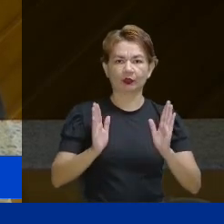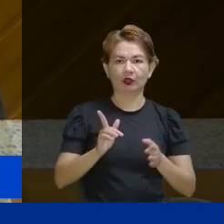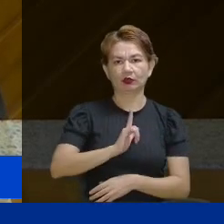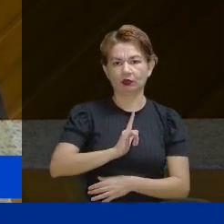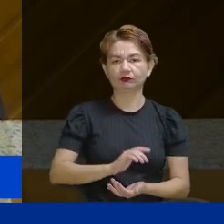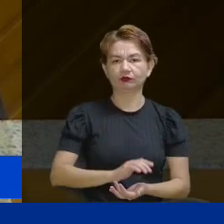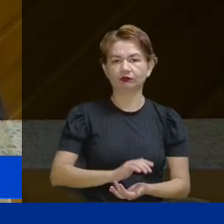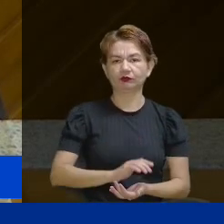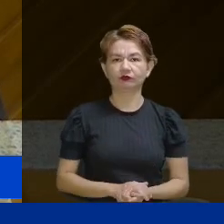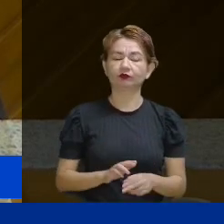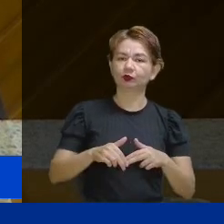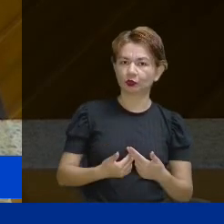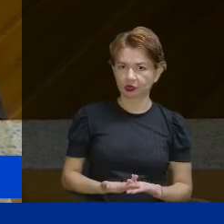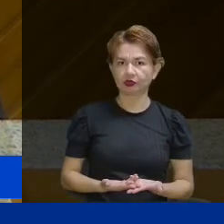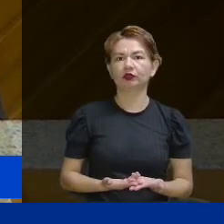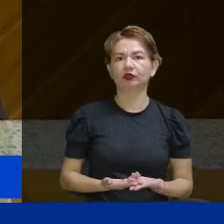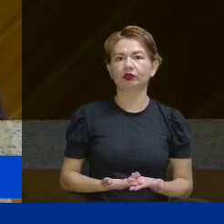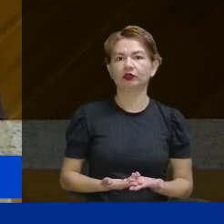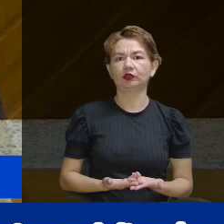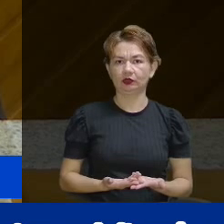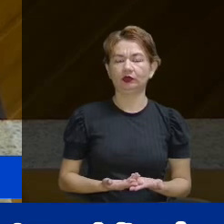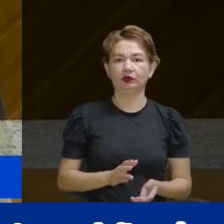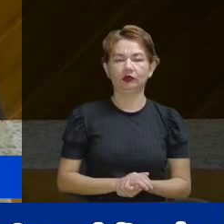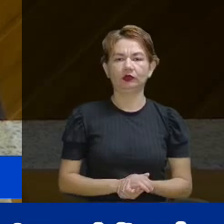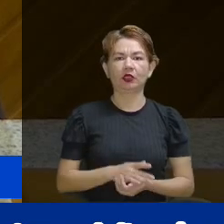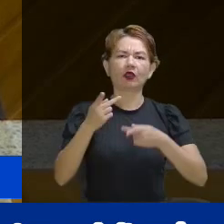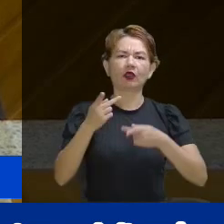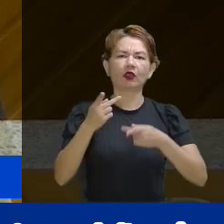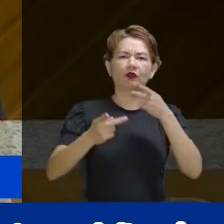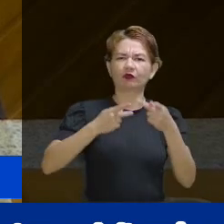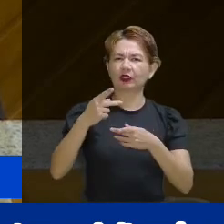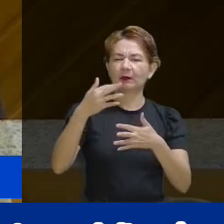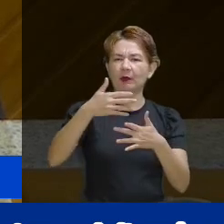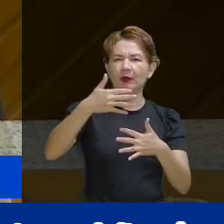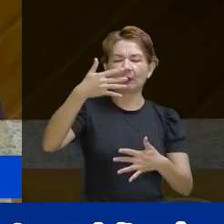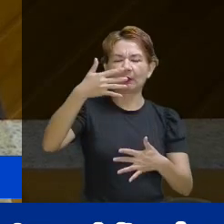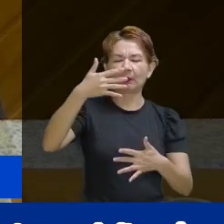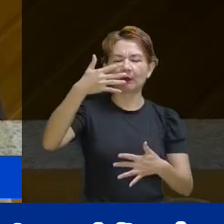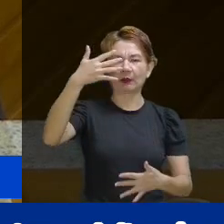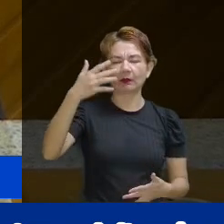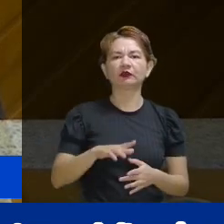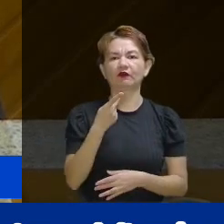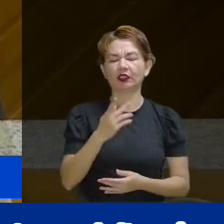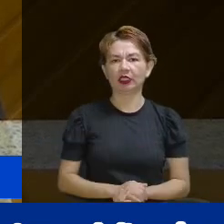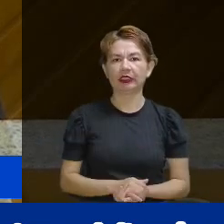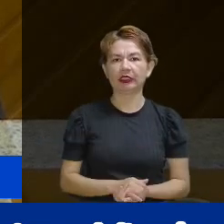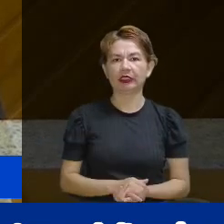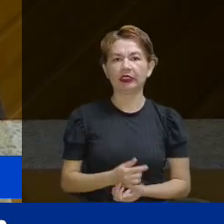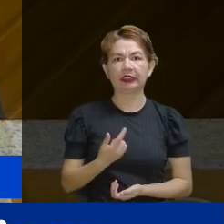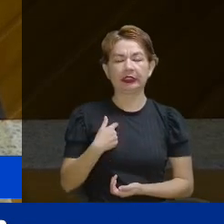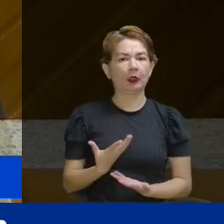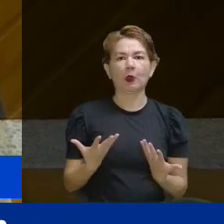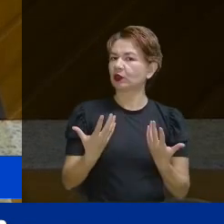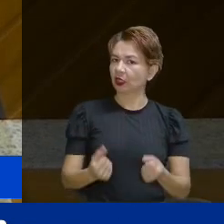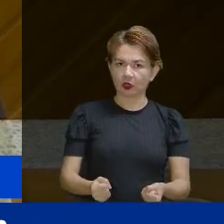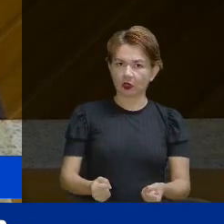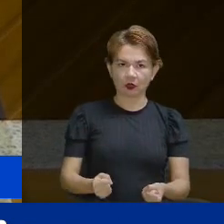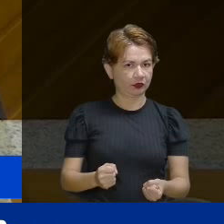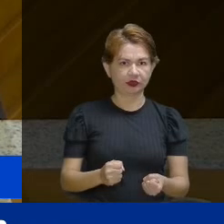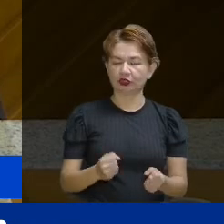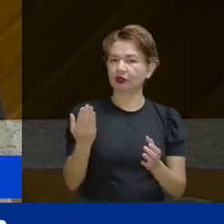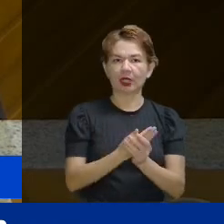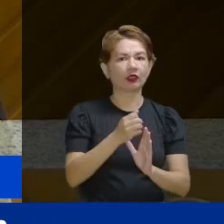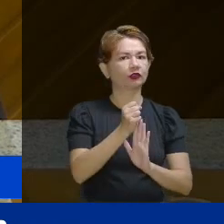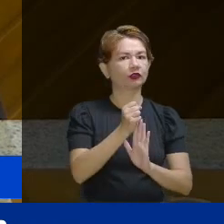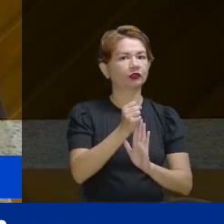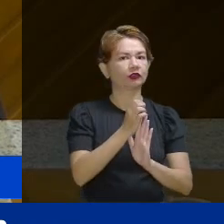portanto, diante desses argumentos e muitos outros que estão no meu voto, eu estou rejeitando os embargos e